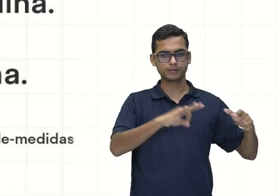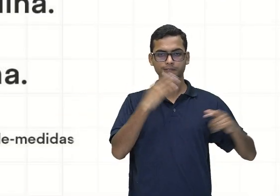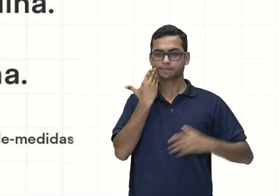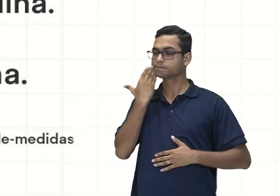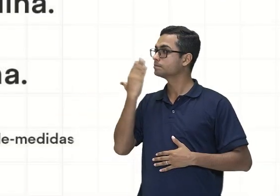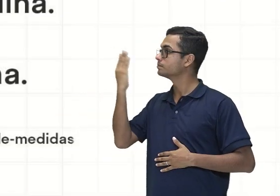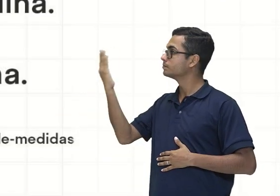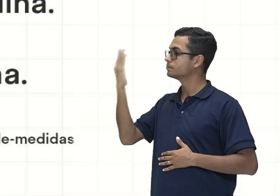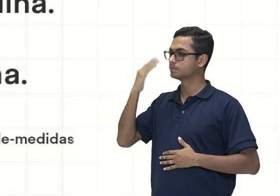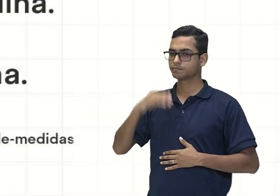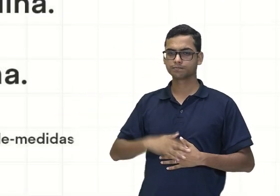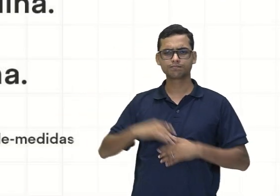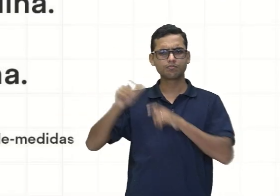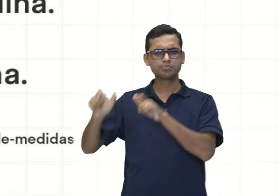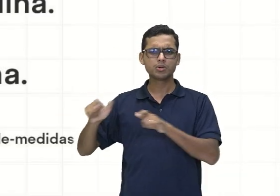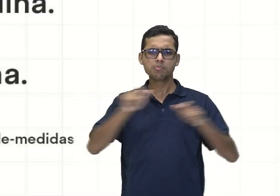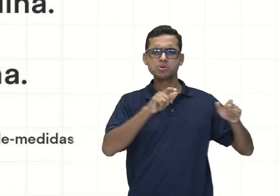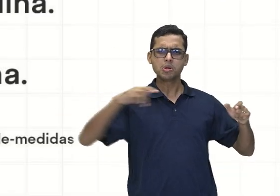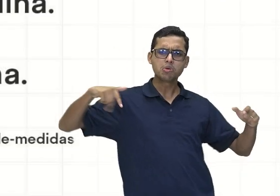ponto preto.